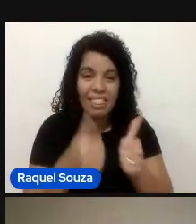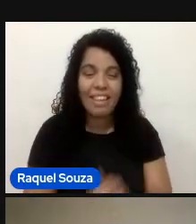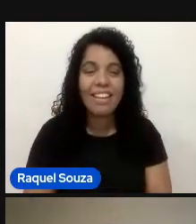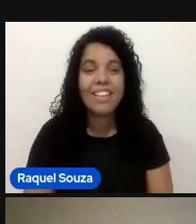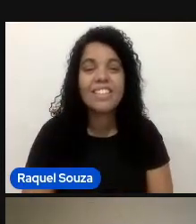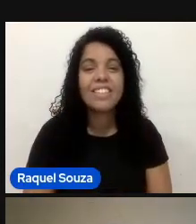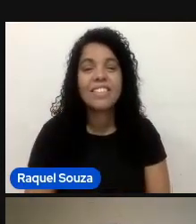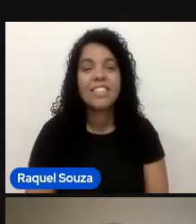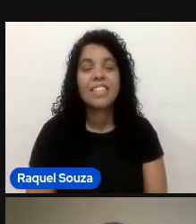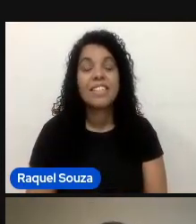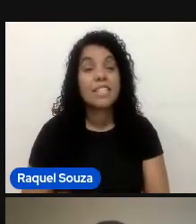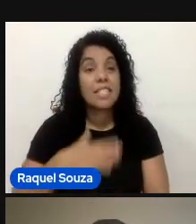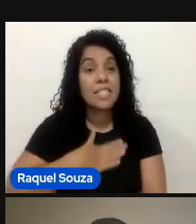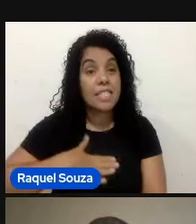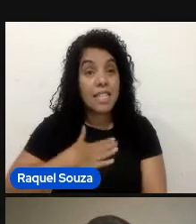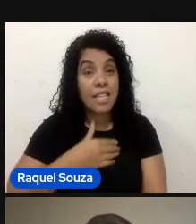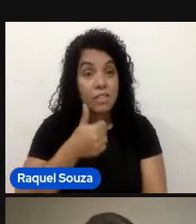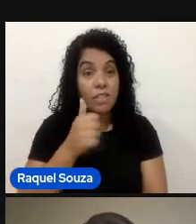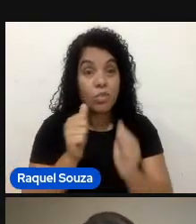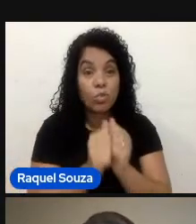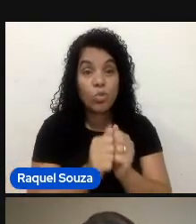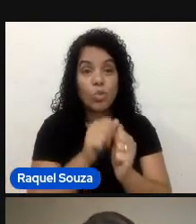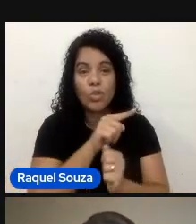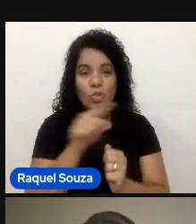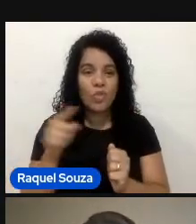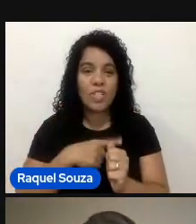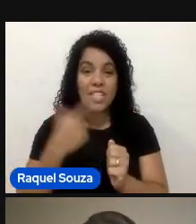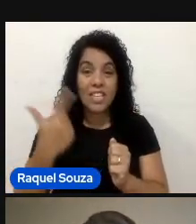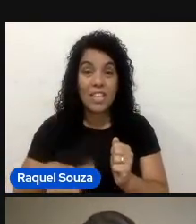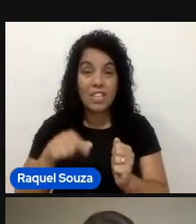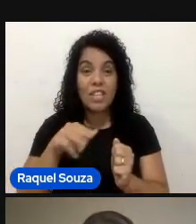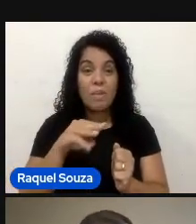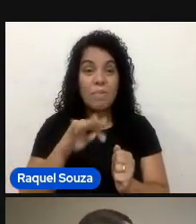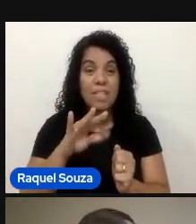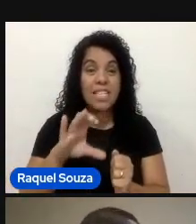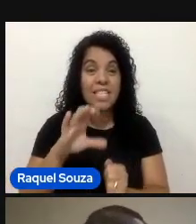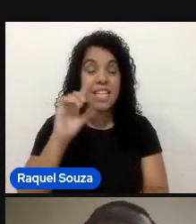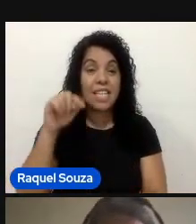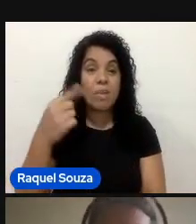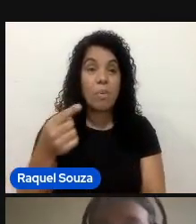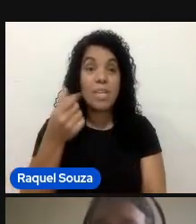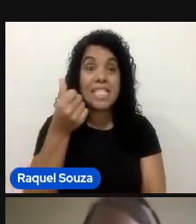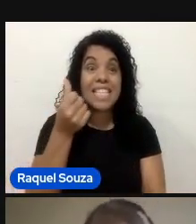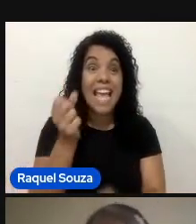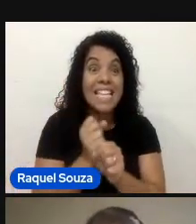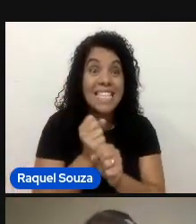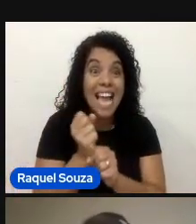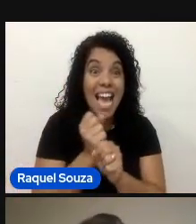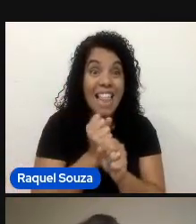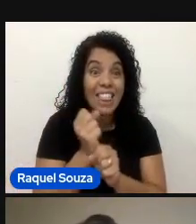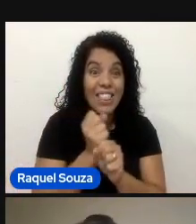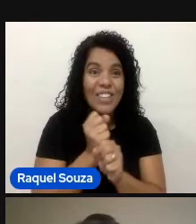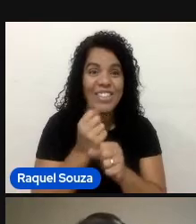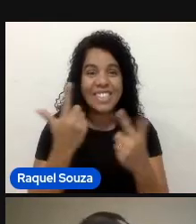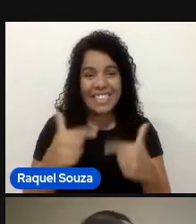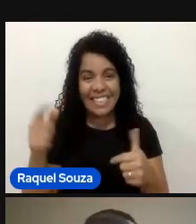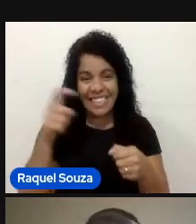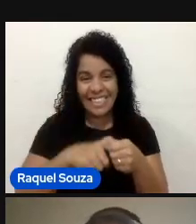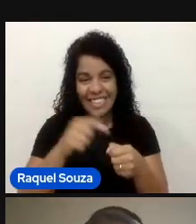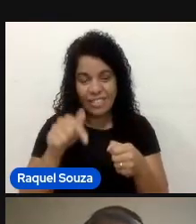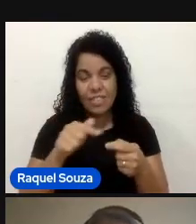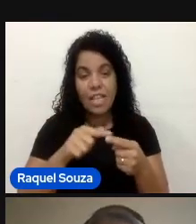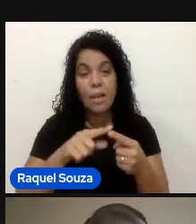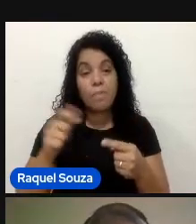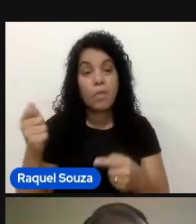Uma satisfação estar aqui novamente no MTC depois de 6 anos. Quanto à